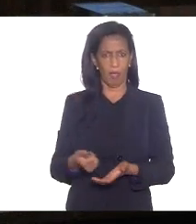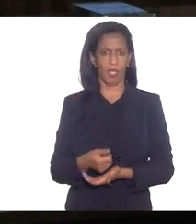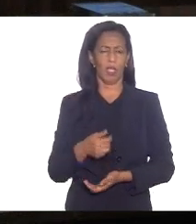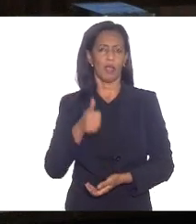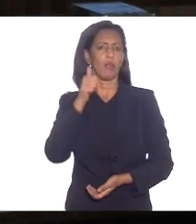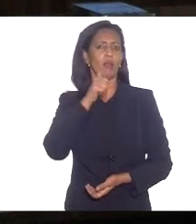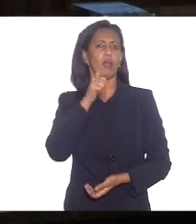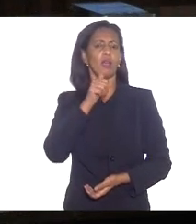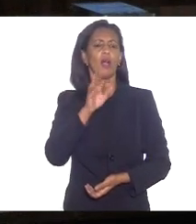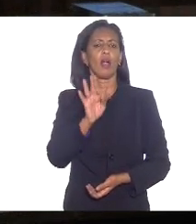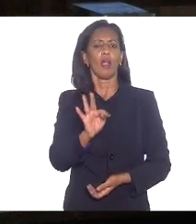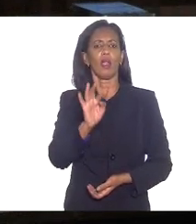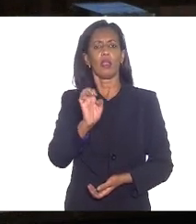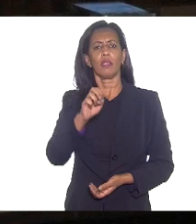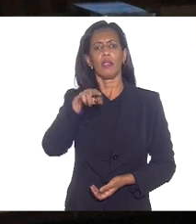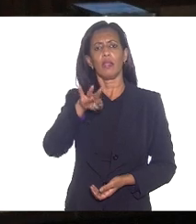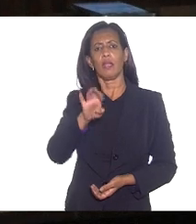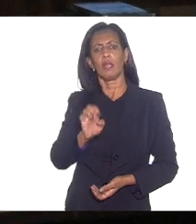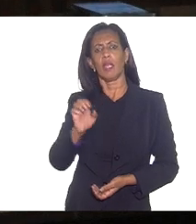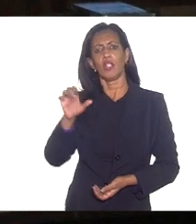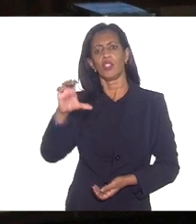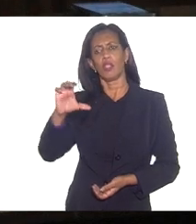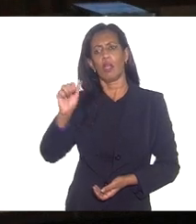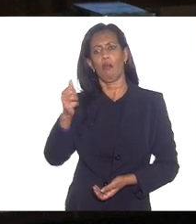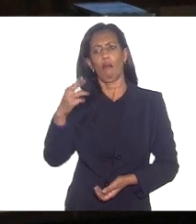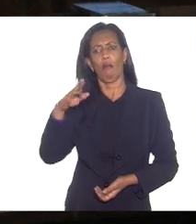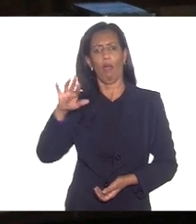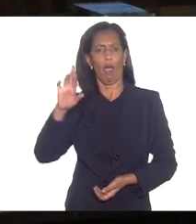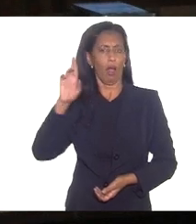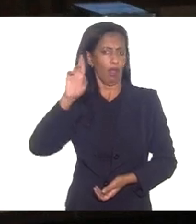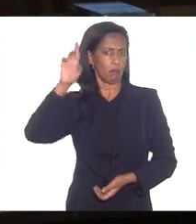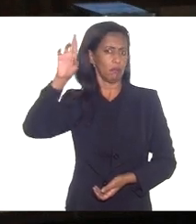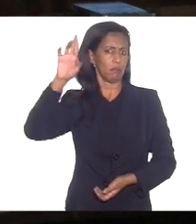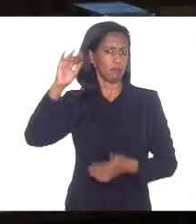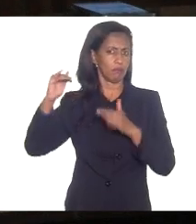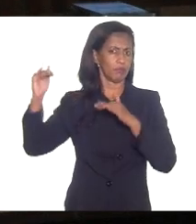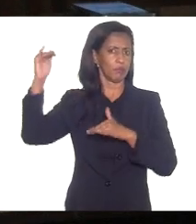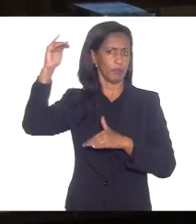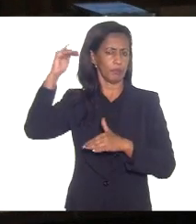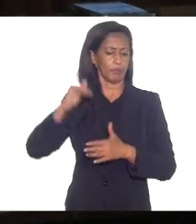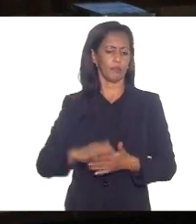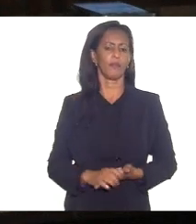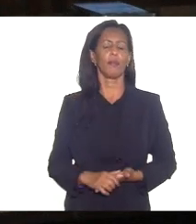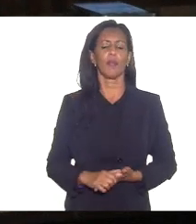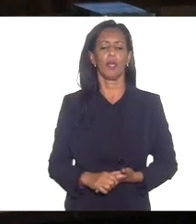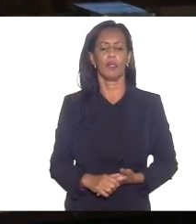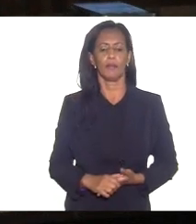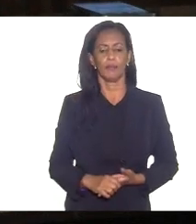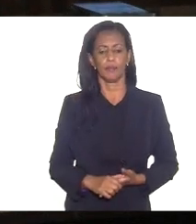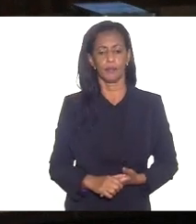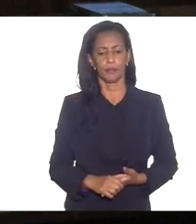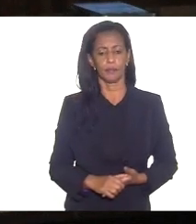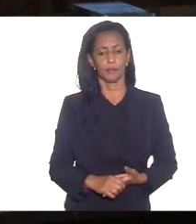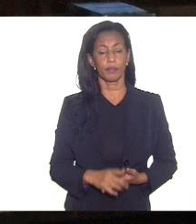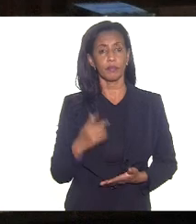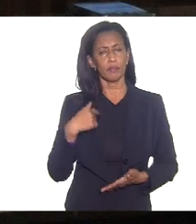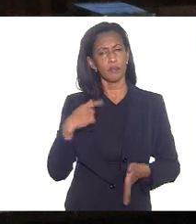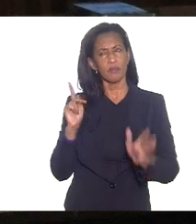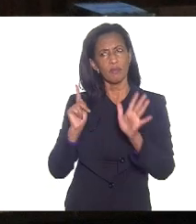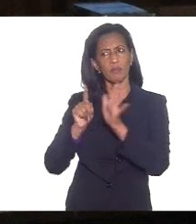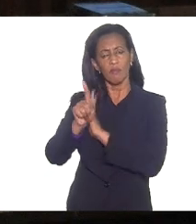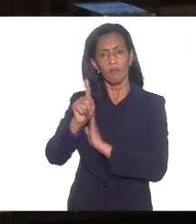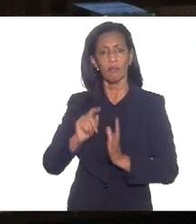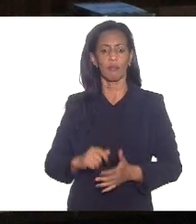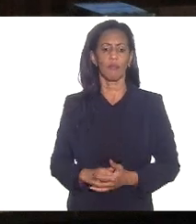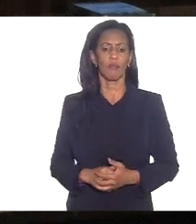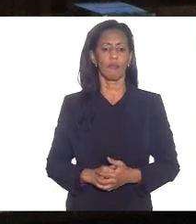tenente Carla, que é a comandante do DRSP, e perguntei a